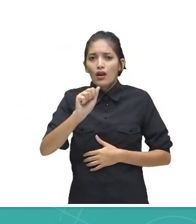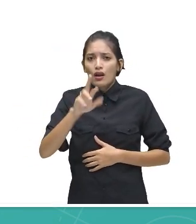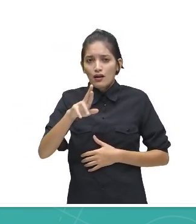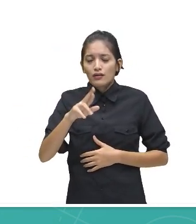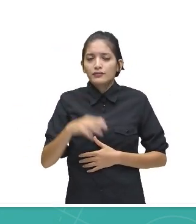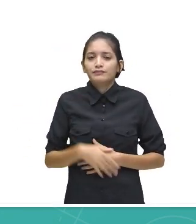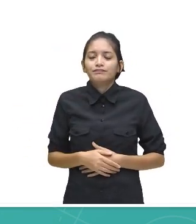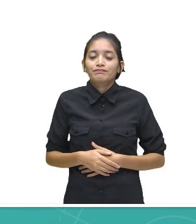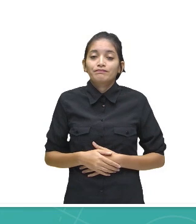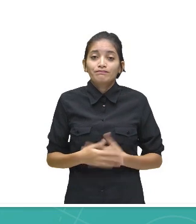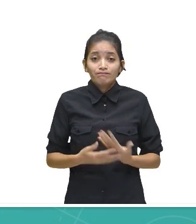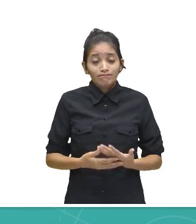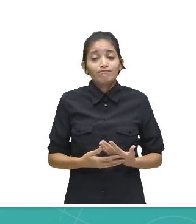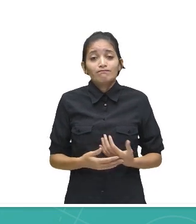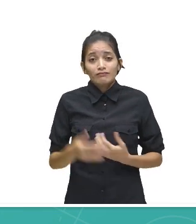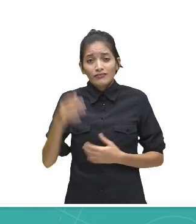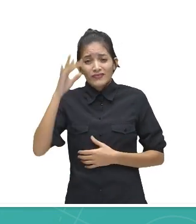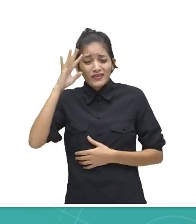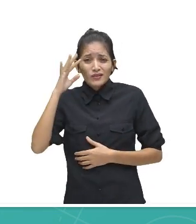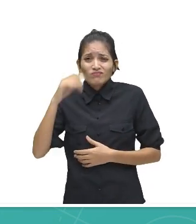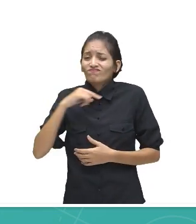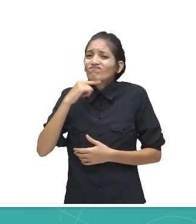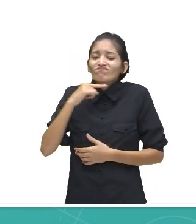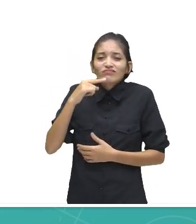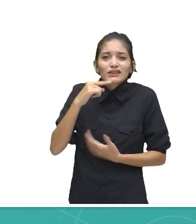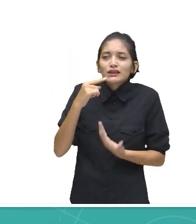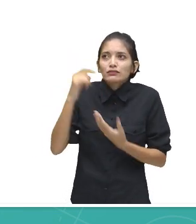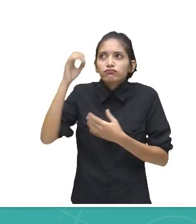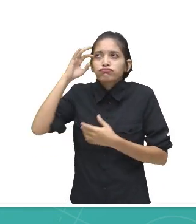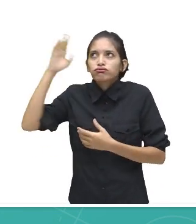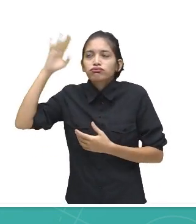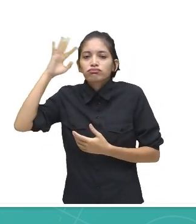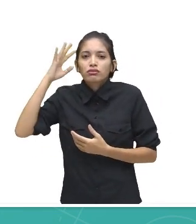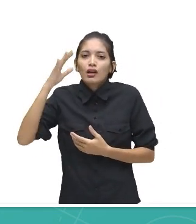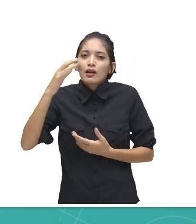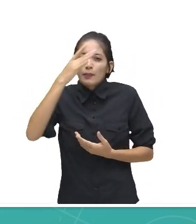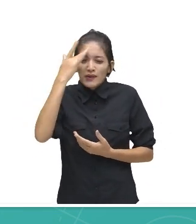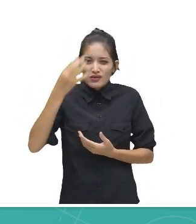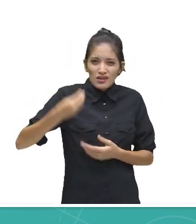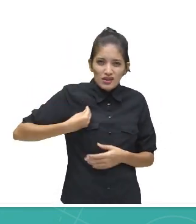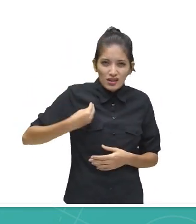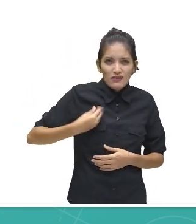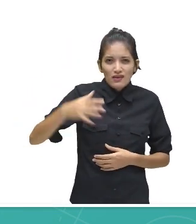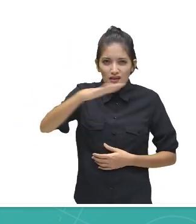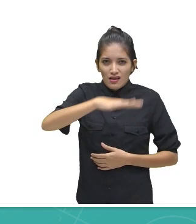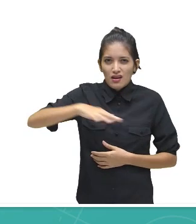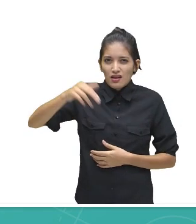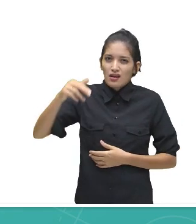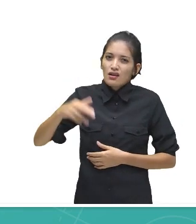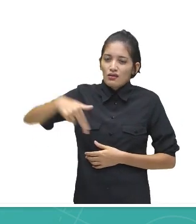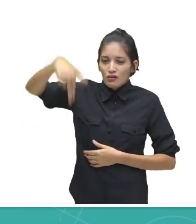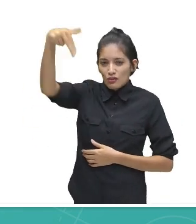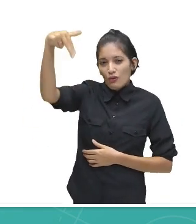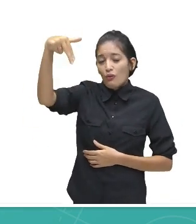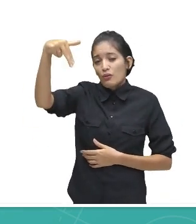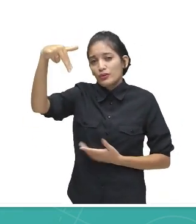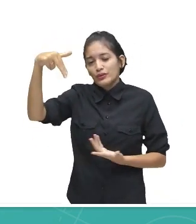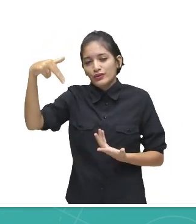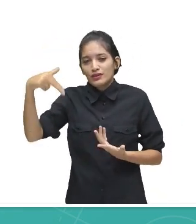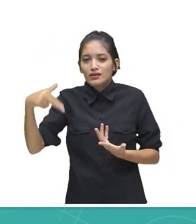Vocês imaginam, né? A gente não tem noção aqui, quem vive na região norte do Brasil, né? Quem vive na